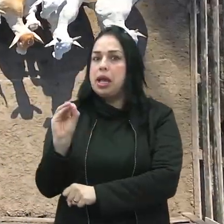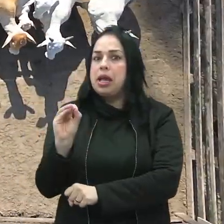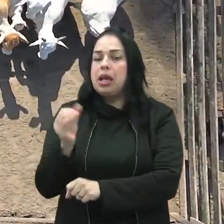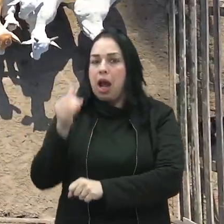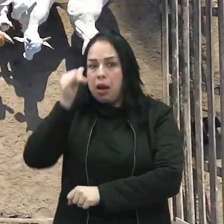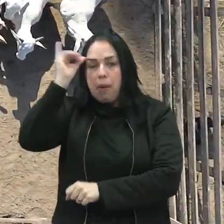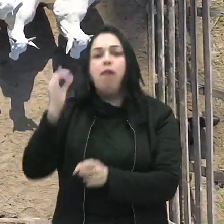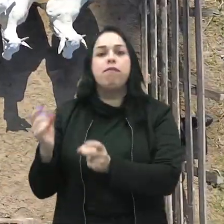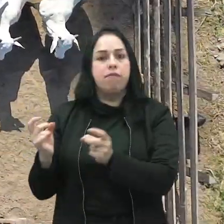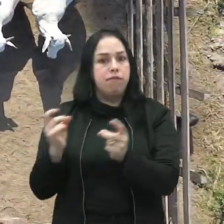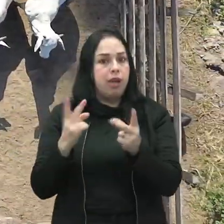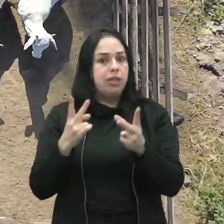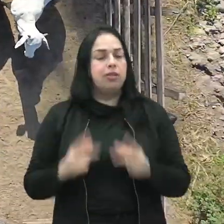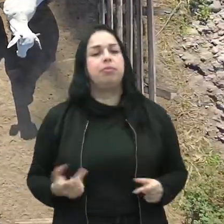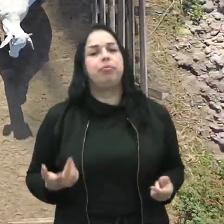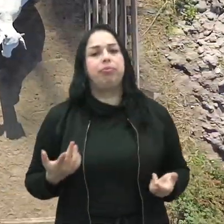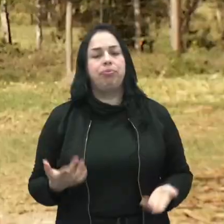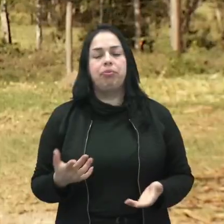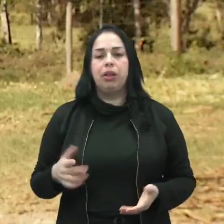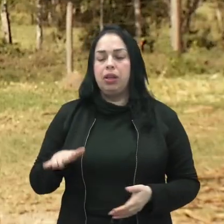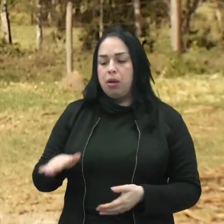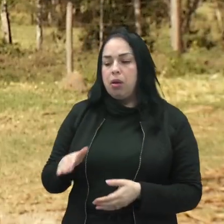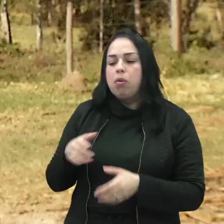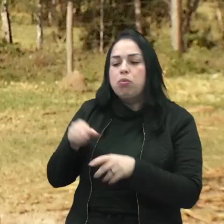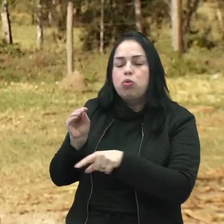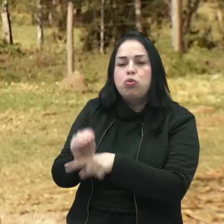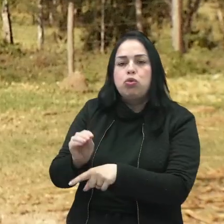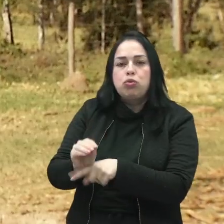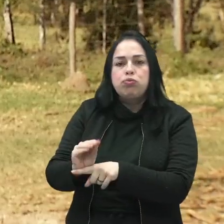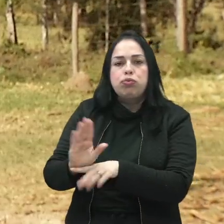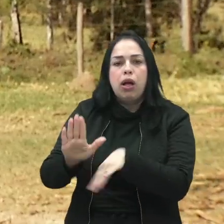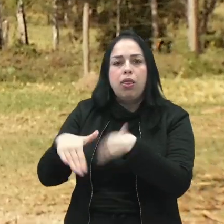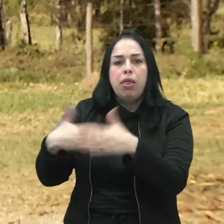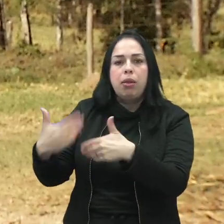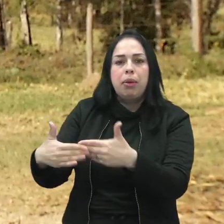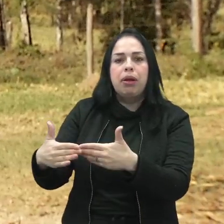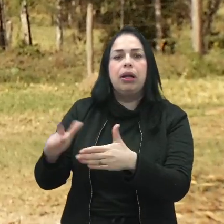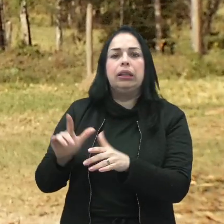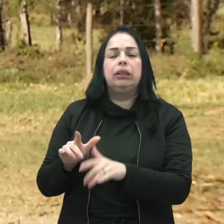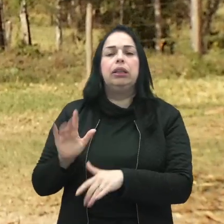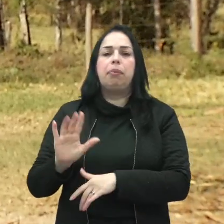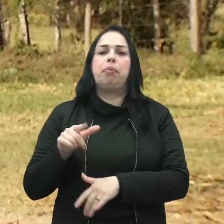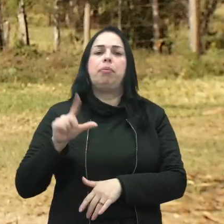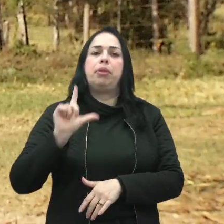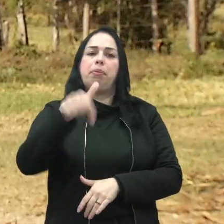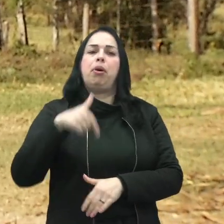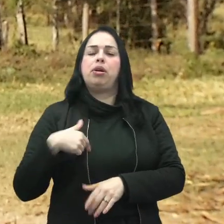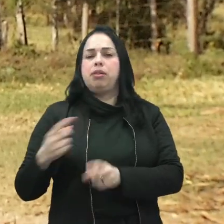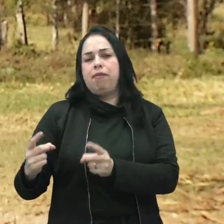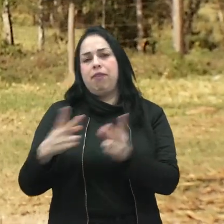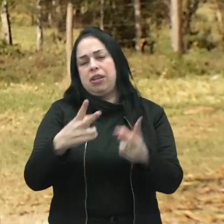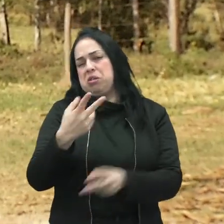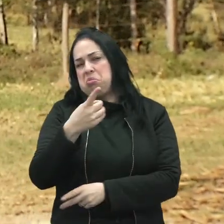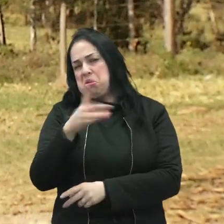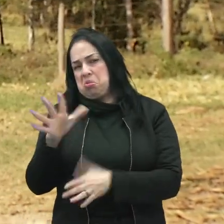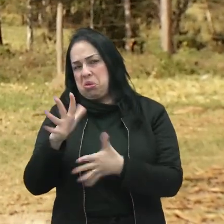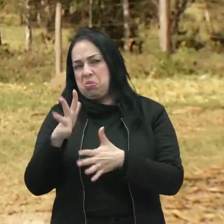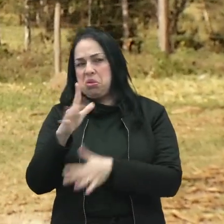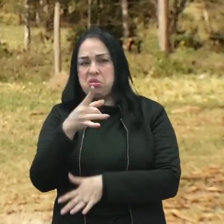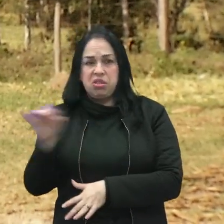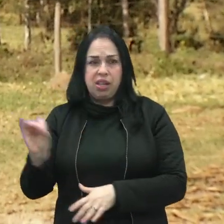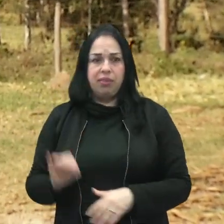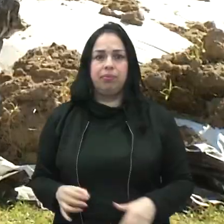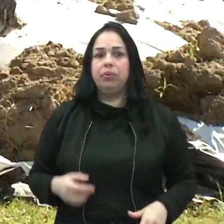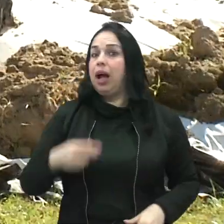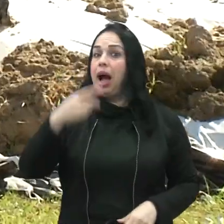são vendidos cerca de 100 animais. Então a gente cria os bezerros e daí esses bezerros são vendidos no fim do ano. Vende uns 100